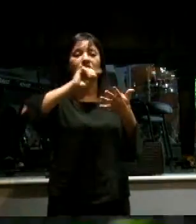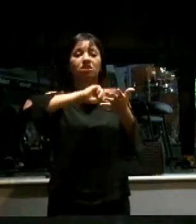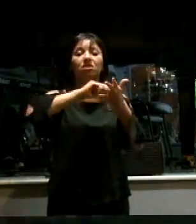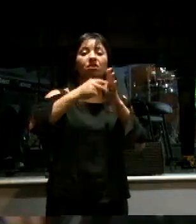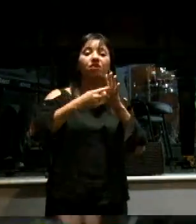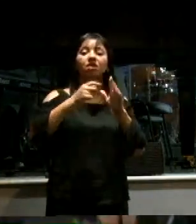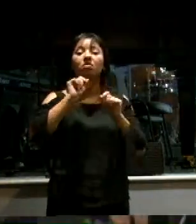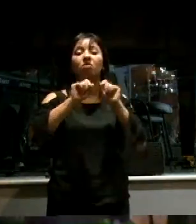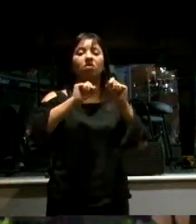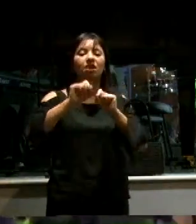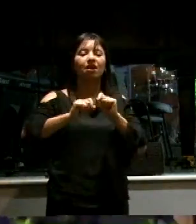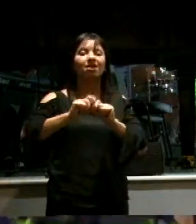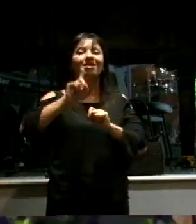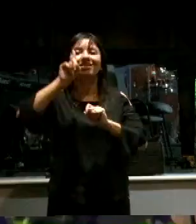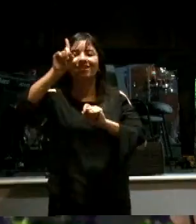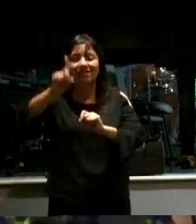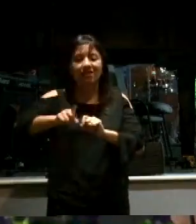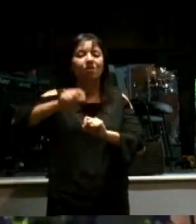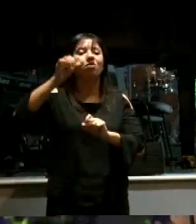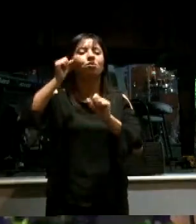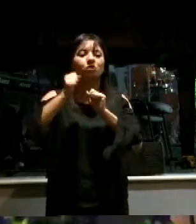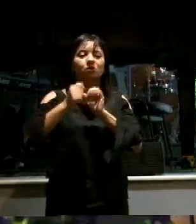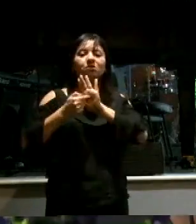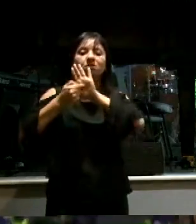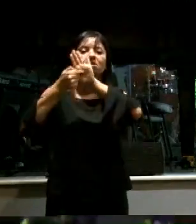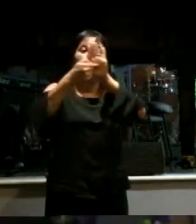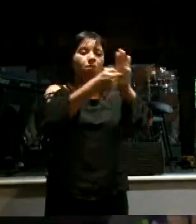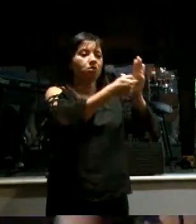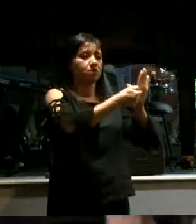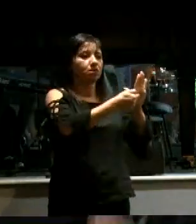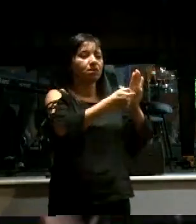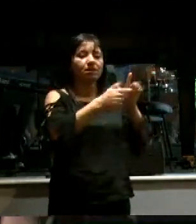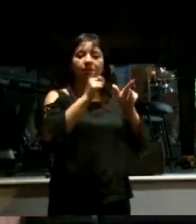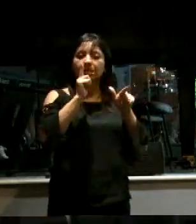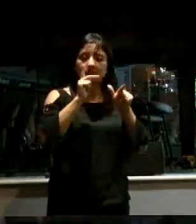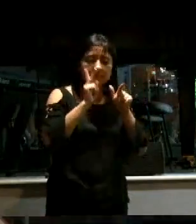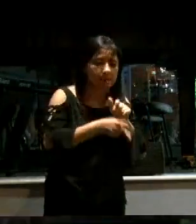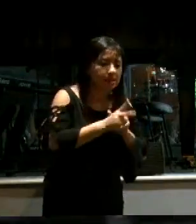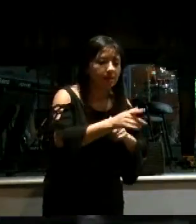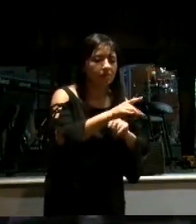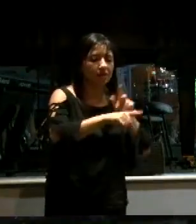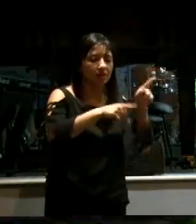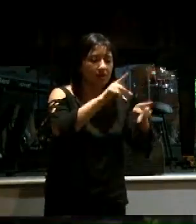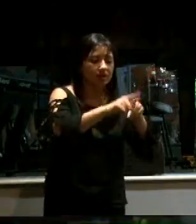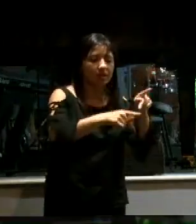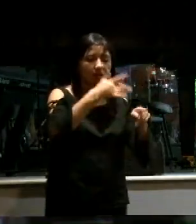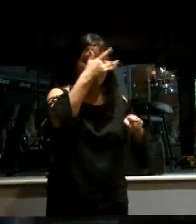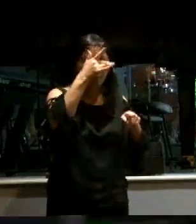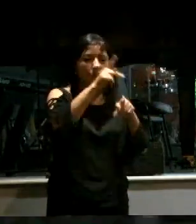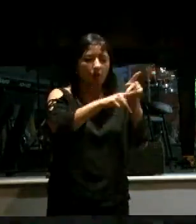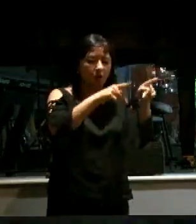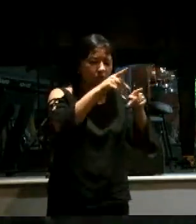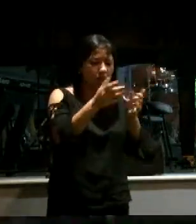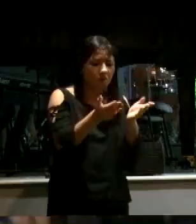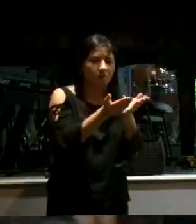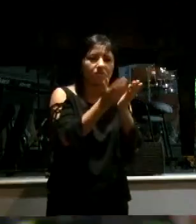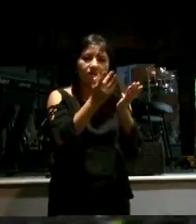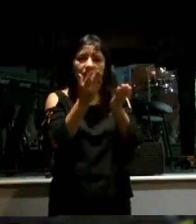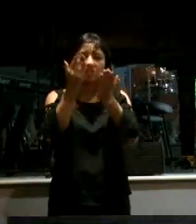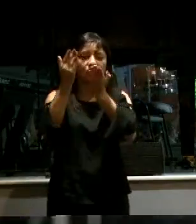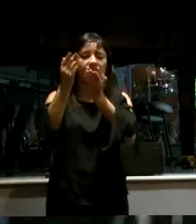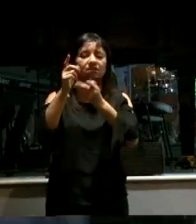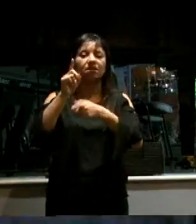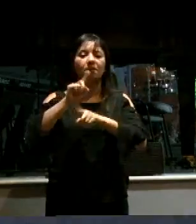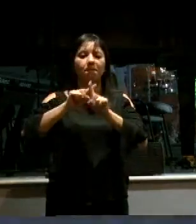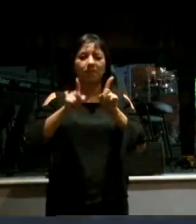alguma aflição para se revelar. E o Senhor está me dizendo aqui para você que Ele quer se revelar a você, para que